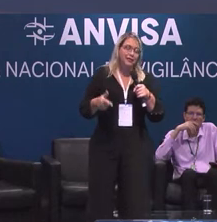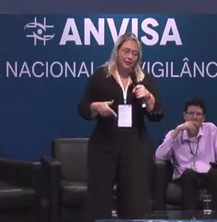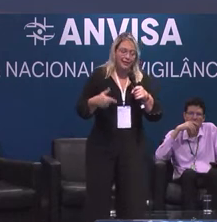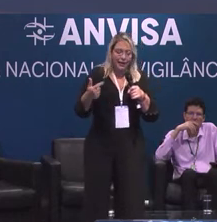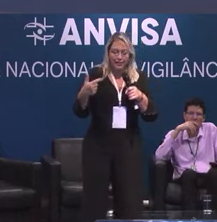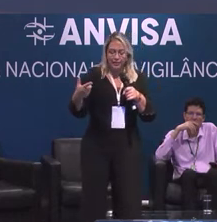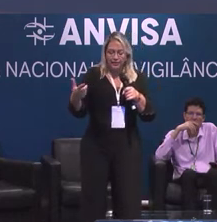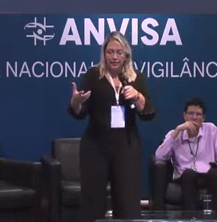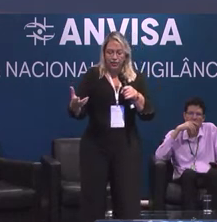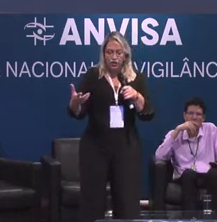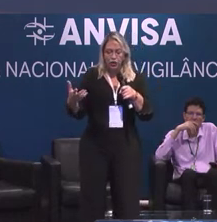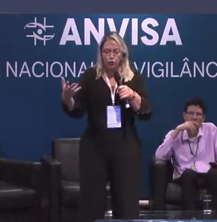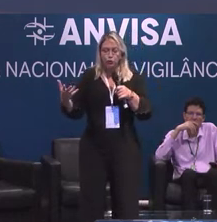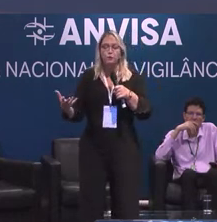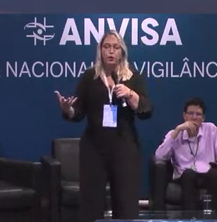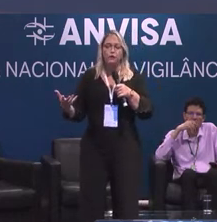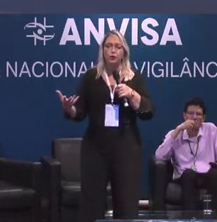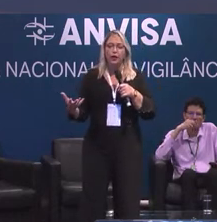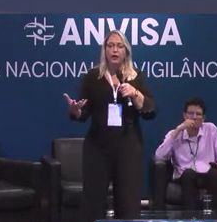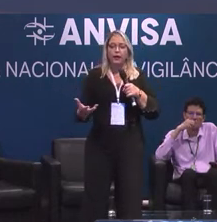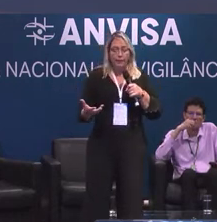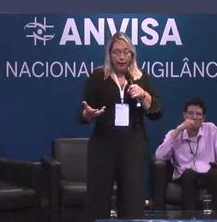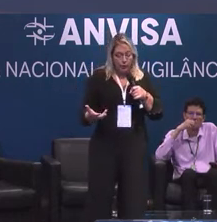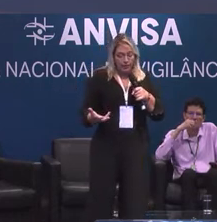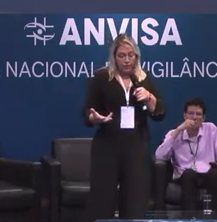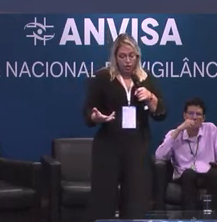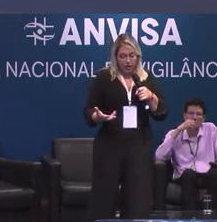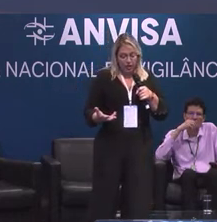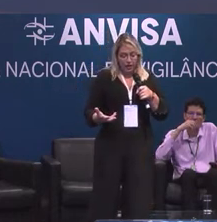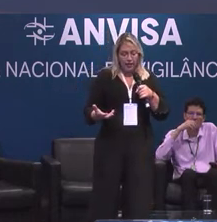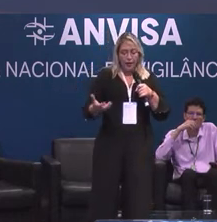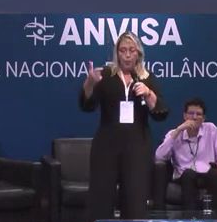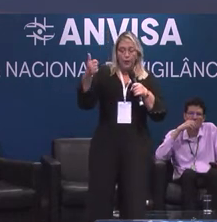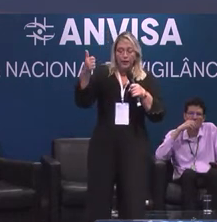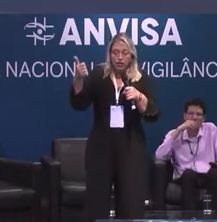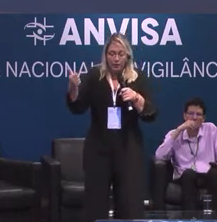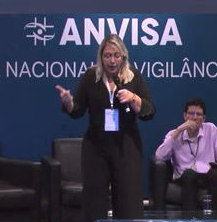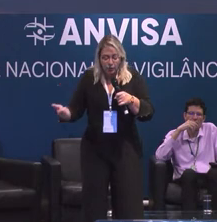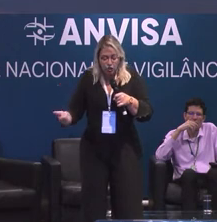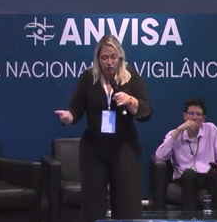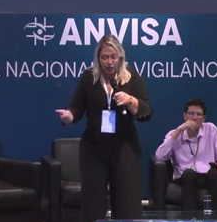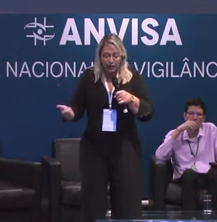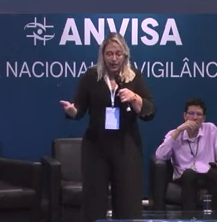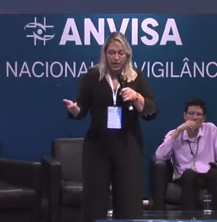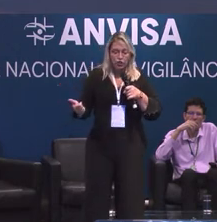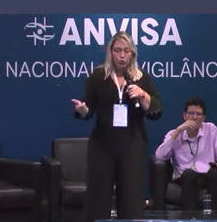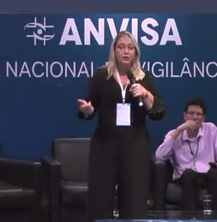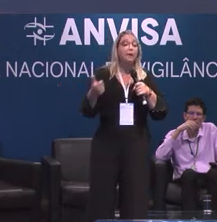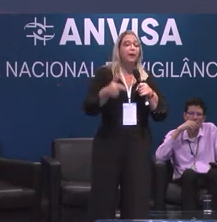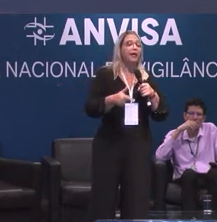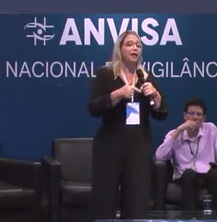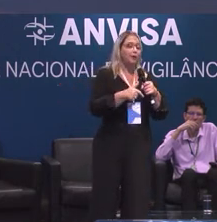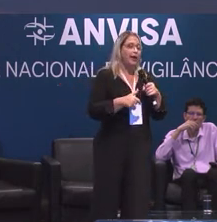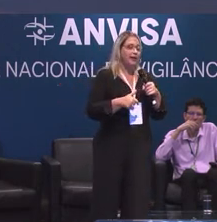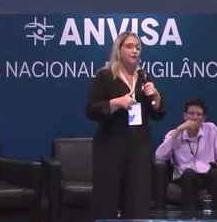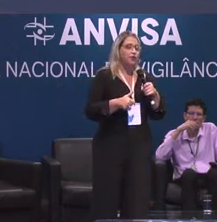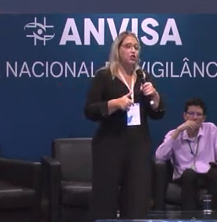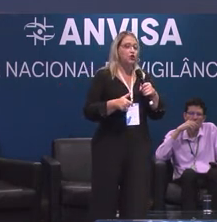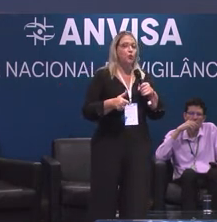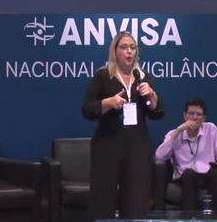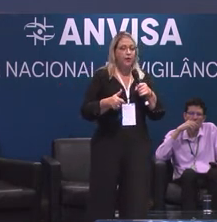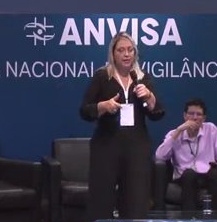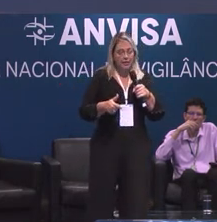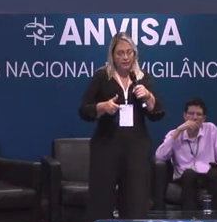que tenha, assim, seja de uso disponível, né, para o SGQ. O planejamento estratégico também não é ainda visto